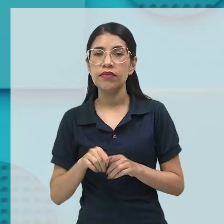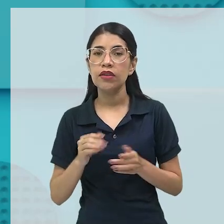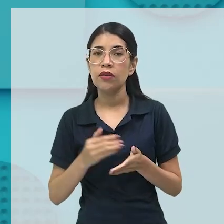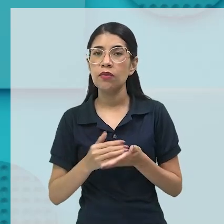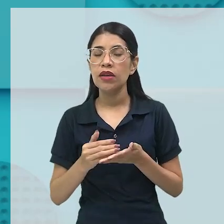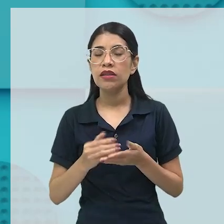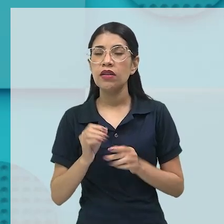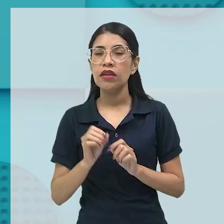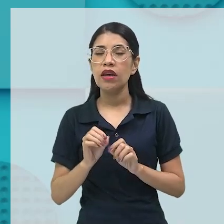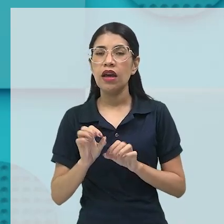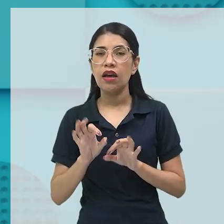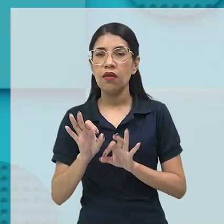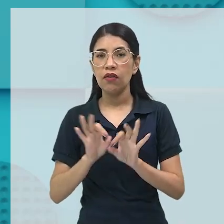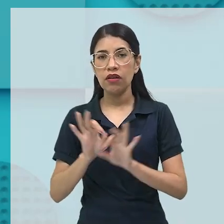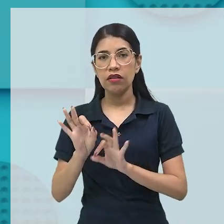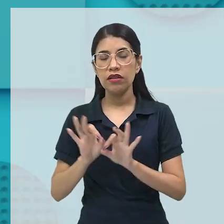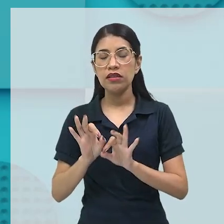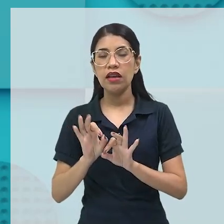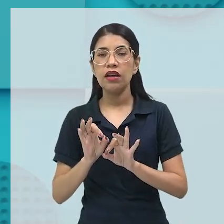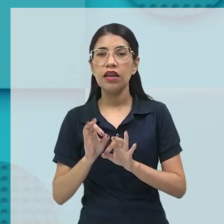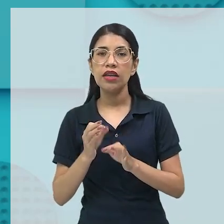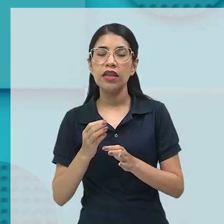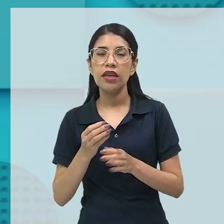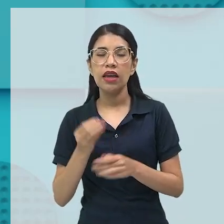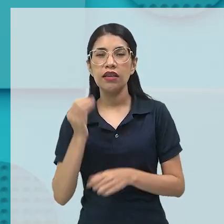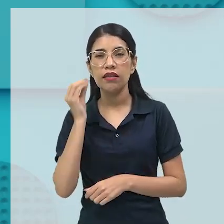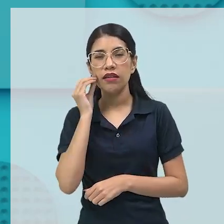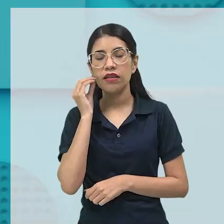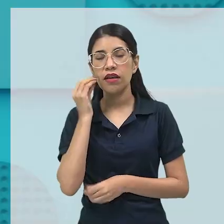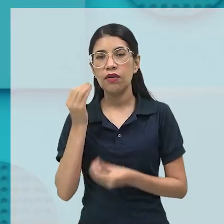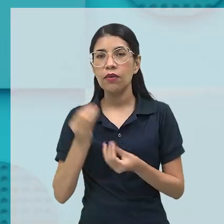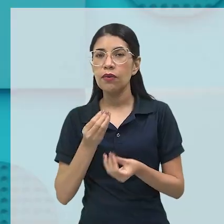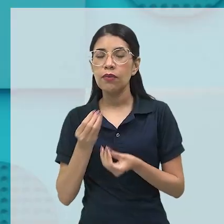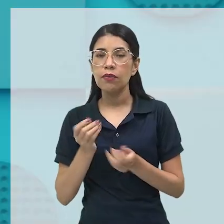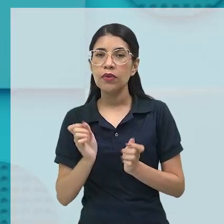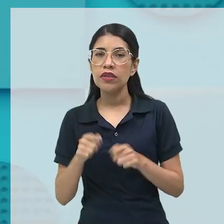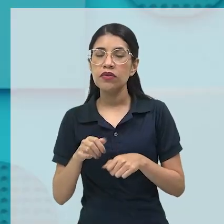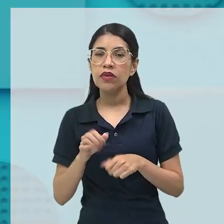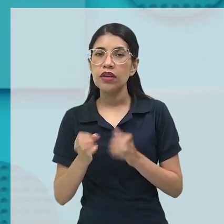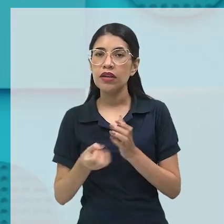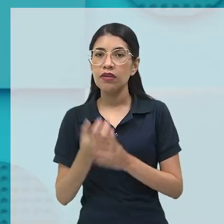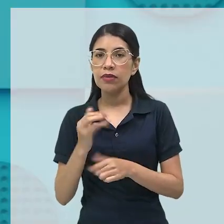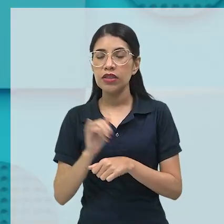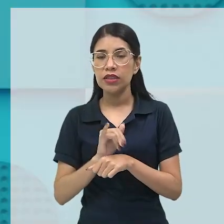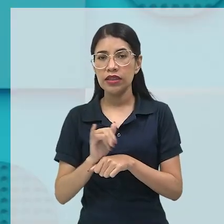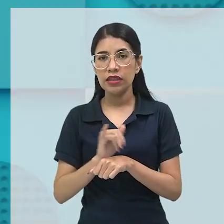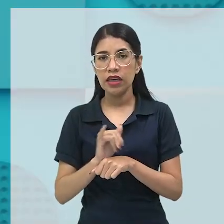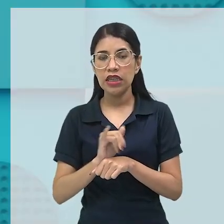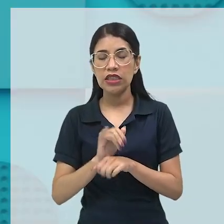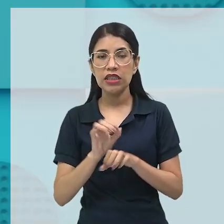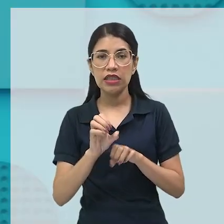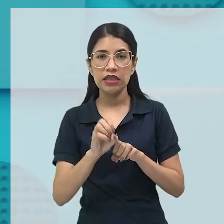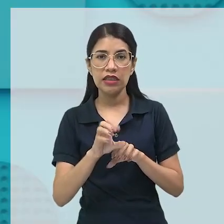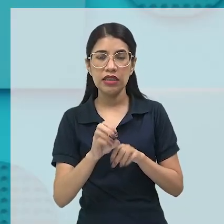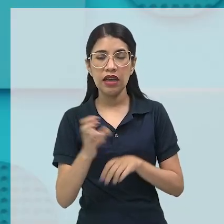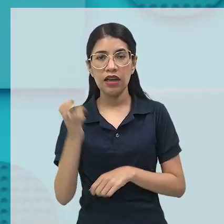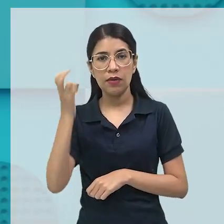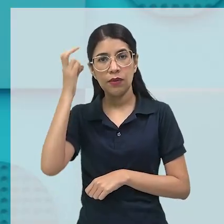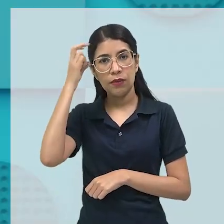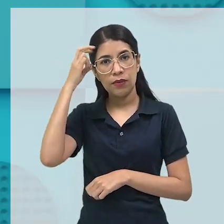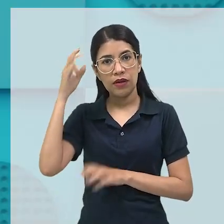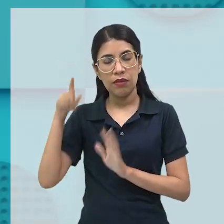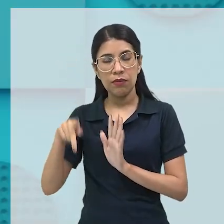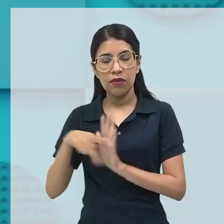começaram a estruturar, os portugueses começaram a estruturar uma forma de passar elementos culturais